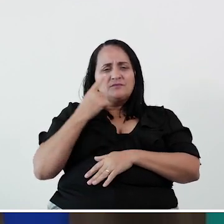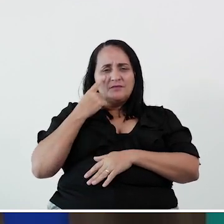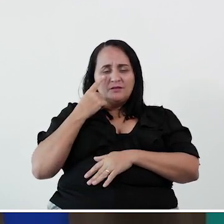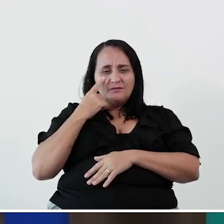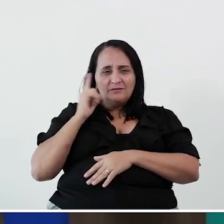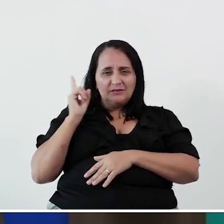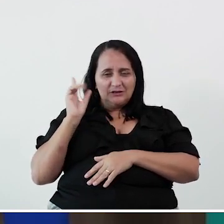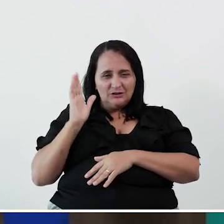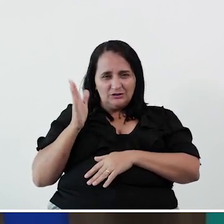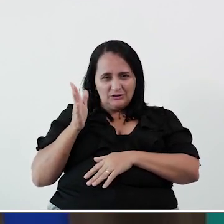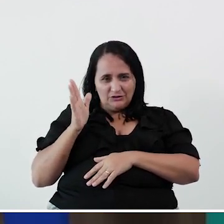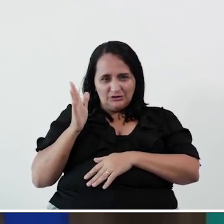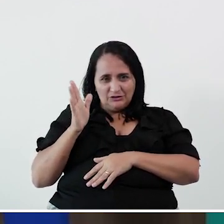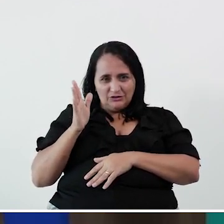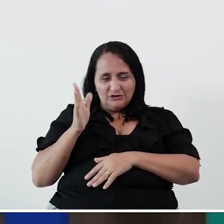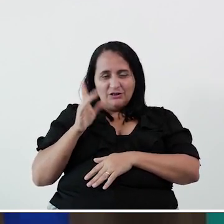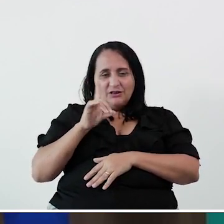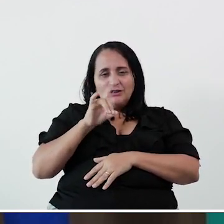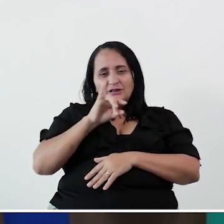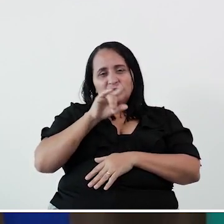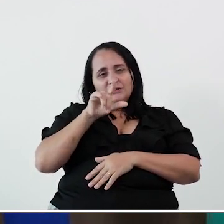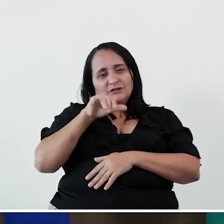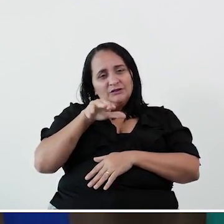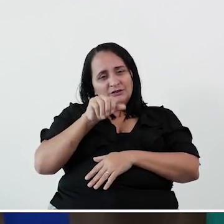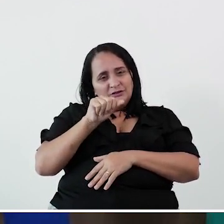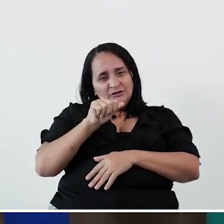representação de dízimas periódicas